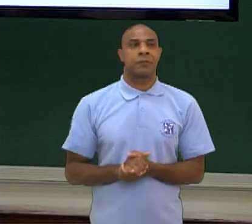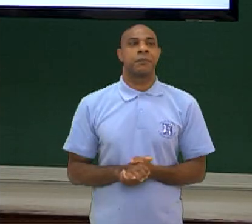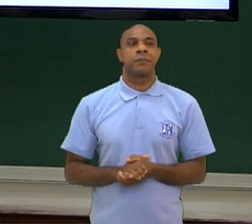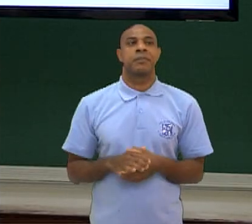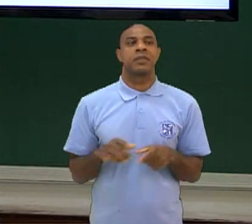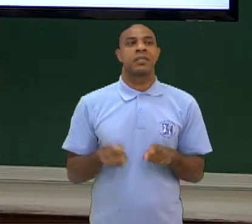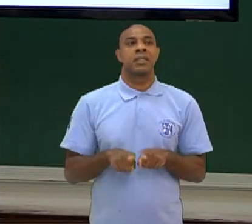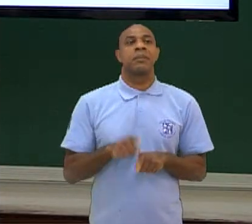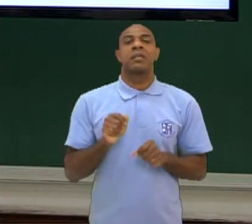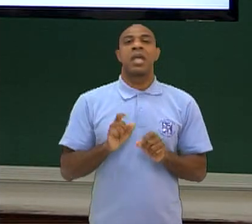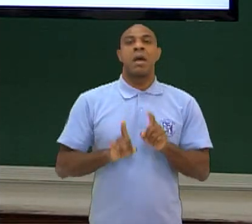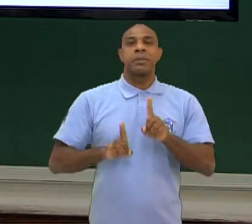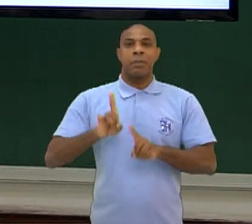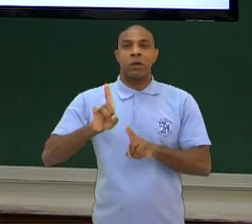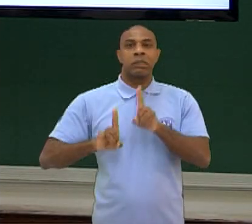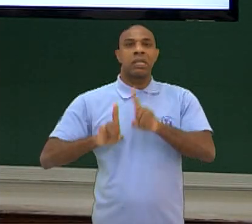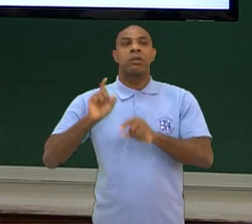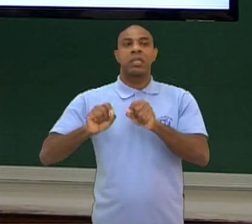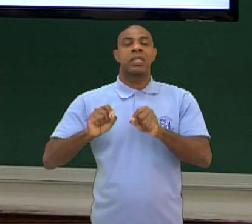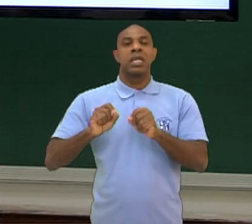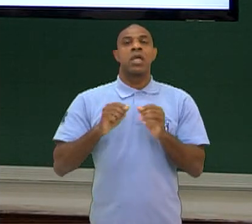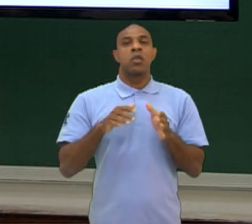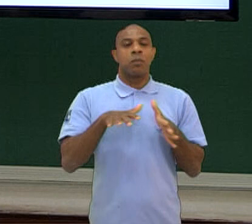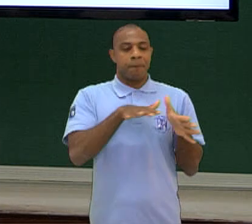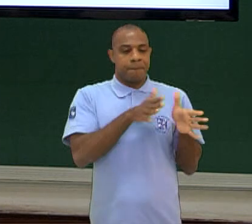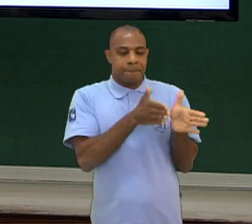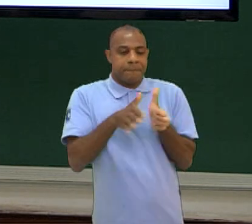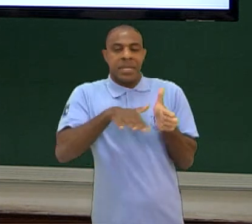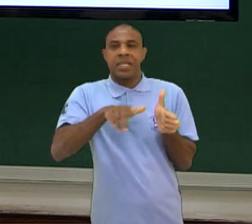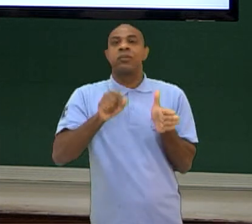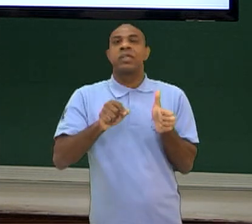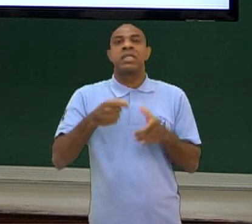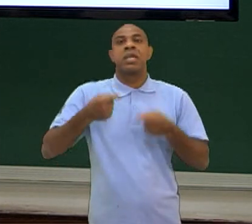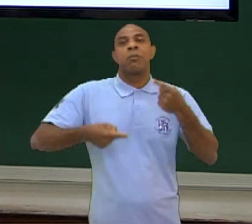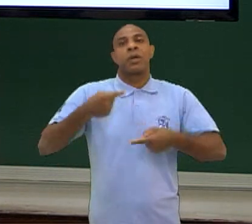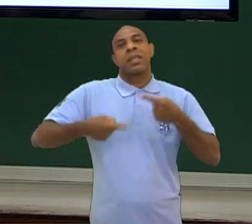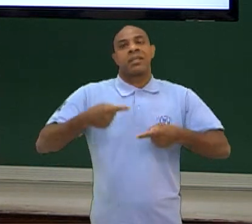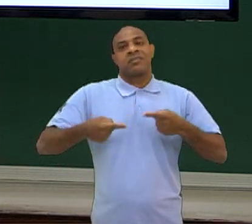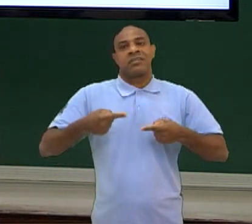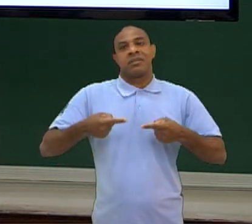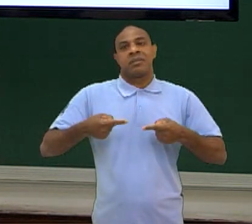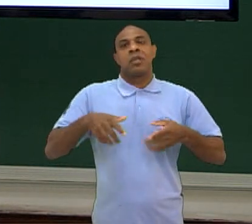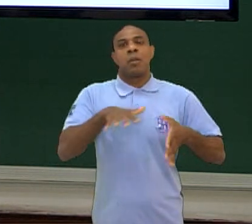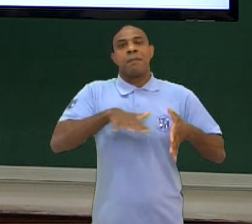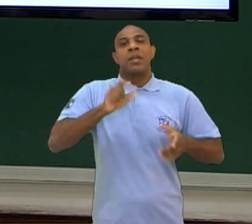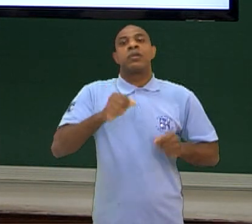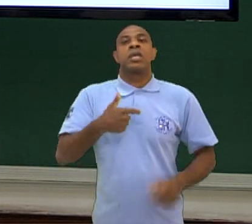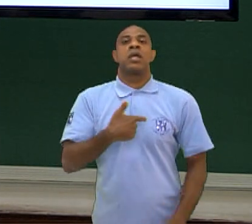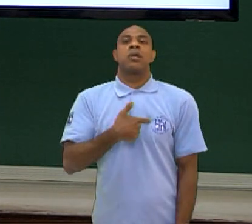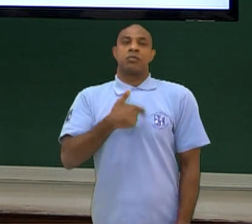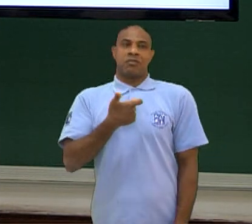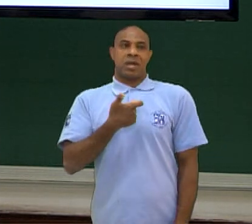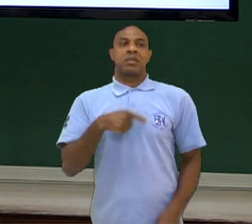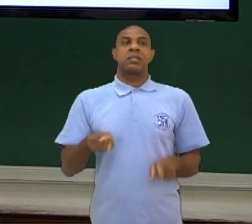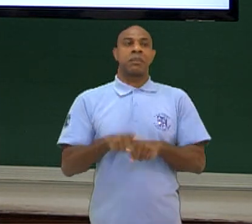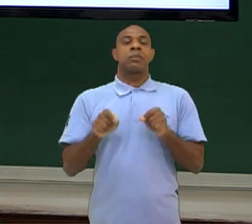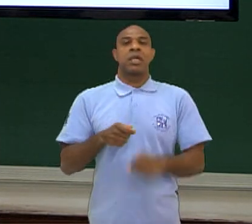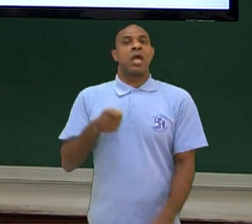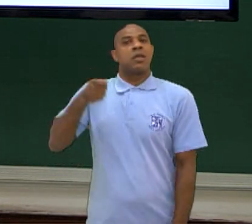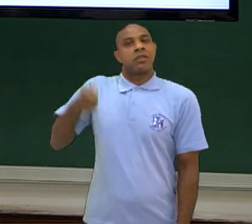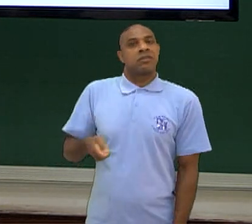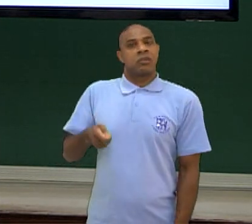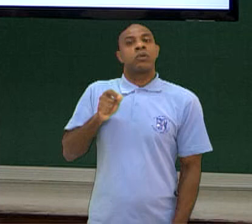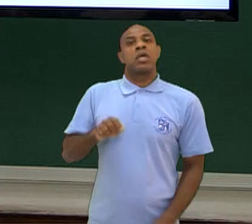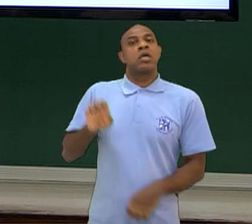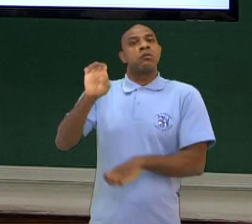Era Vargas entre períodos de democracia e da expansão de direitos e períodos de autoritarismo como a ditadura, como o Estado